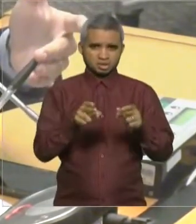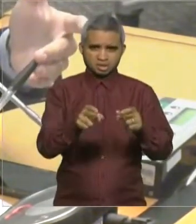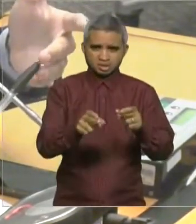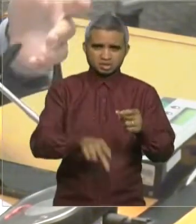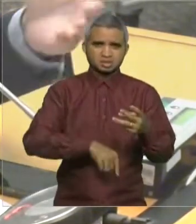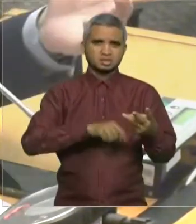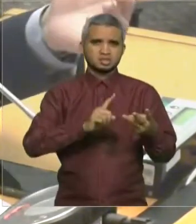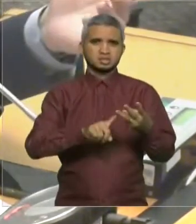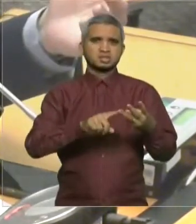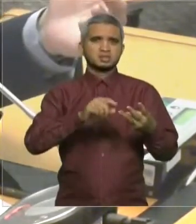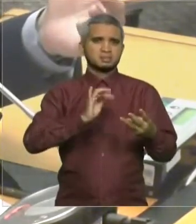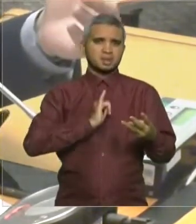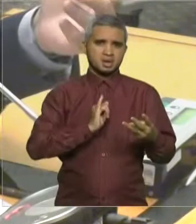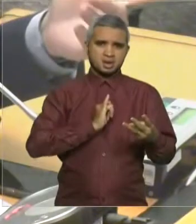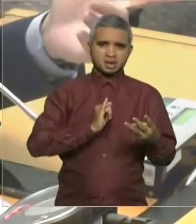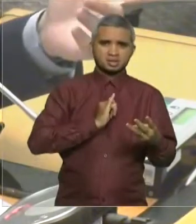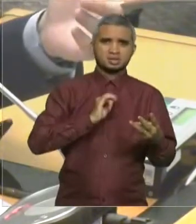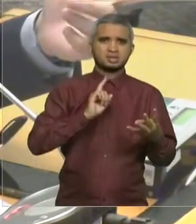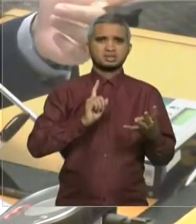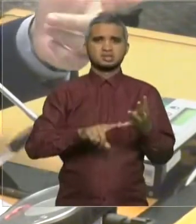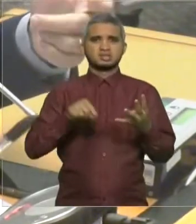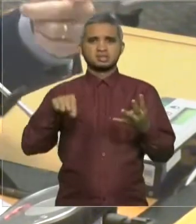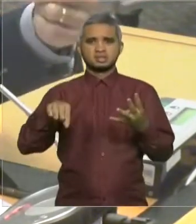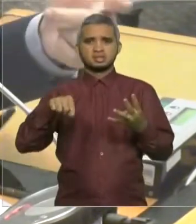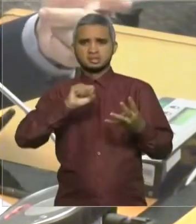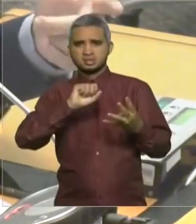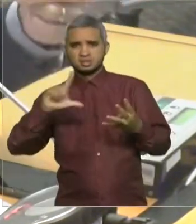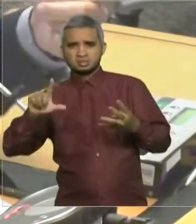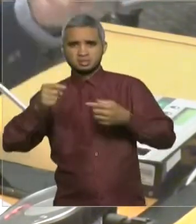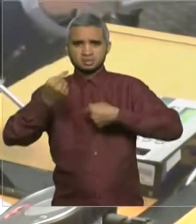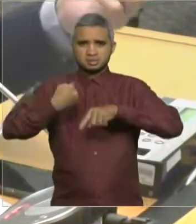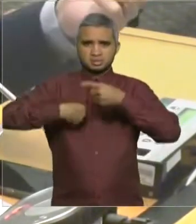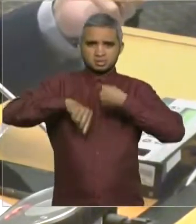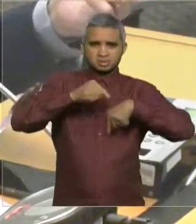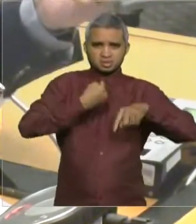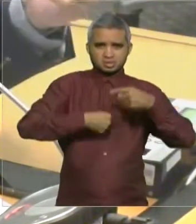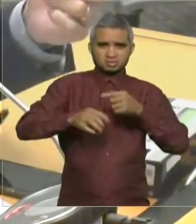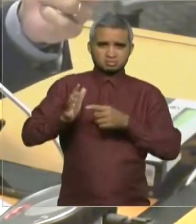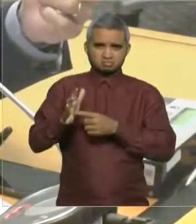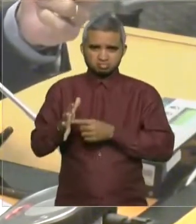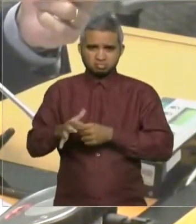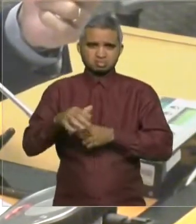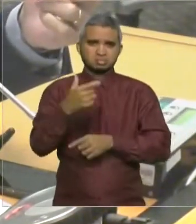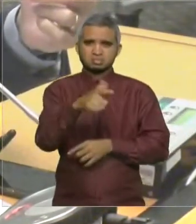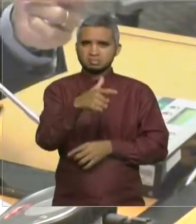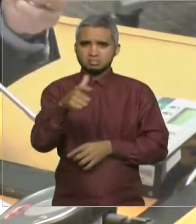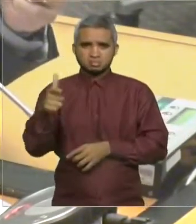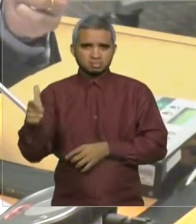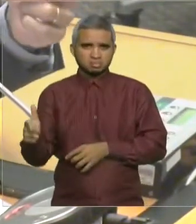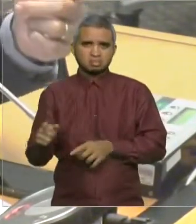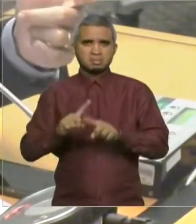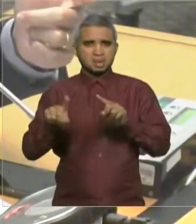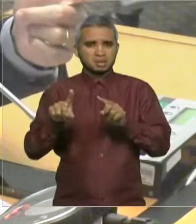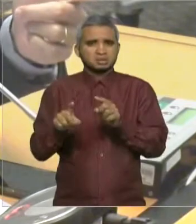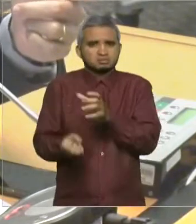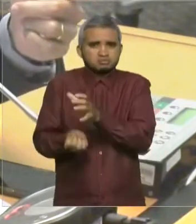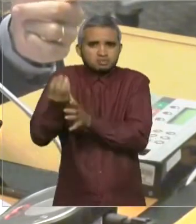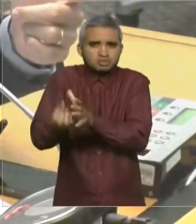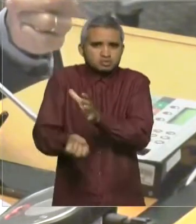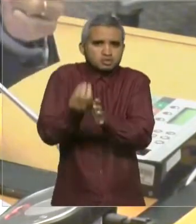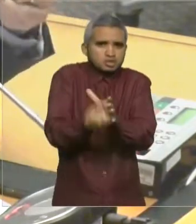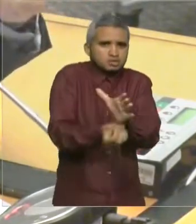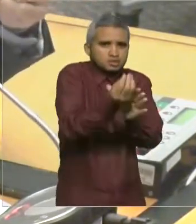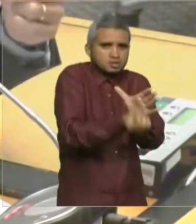em Balsas, não tinha diálise em São Luís, ou seja, serviços inéditos que não existiam no estado do Maranhão. E diga-se de passagem, deputado